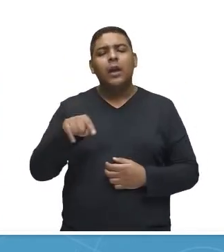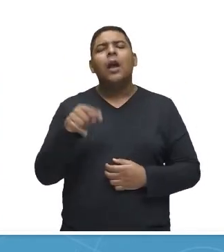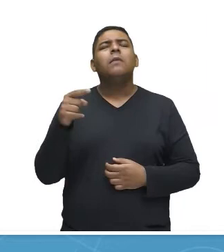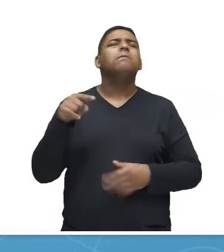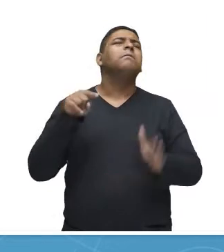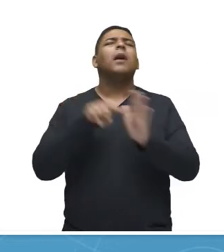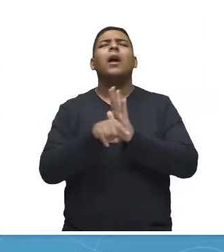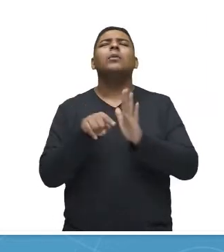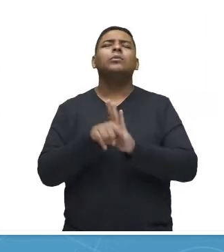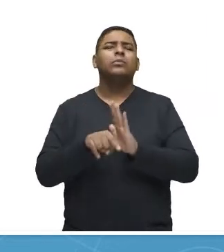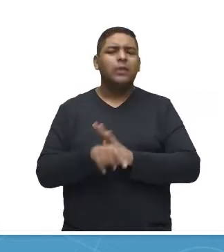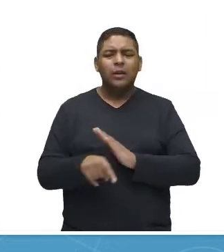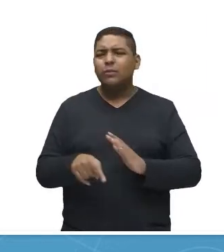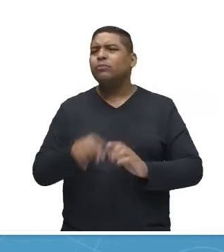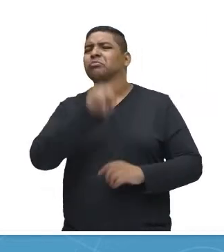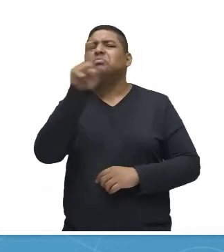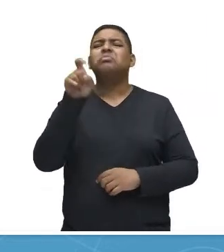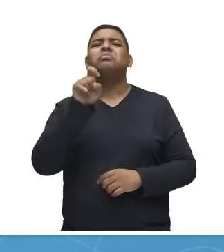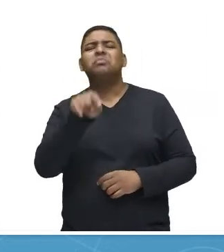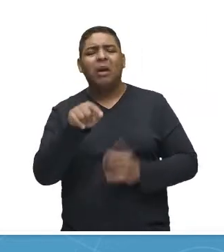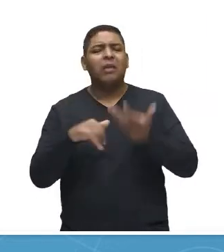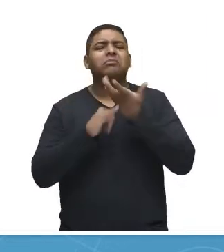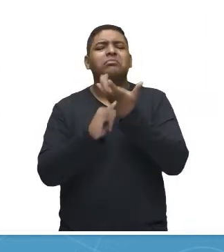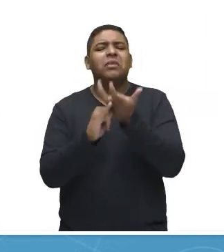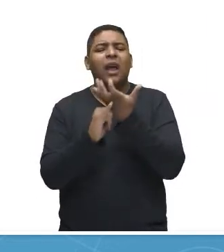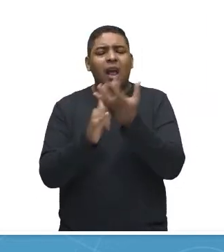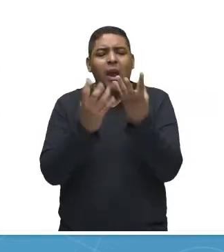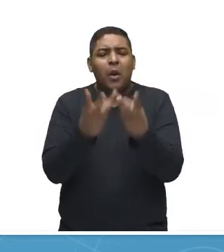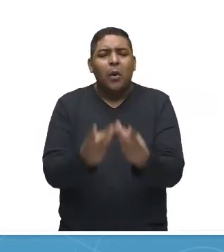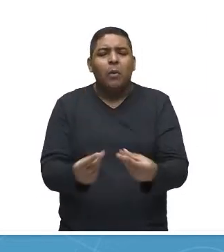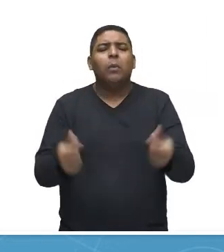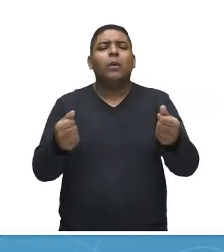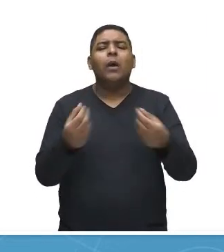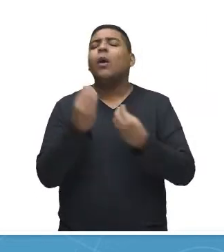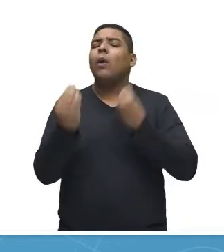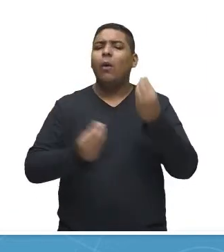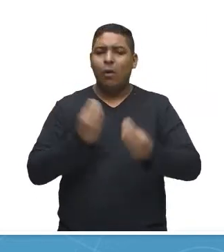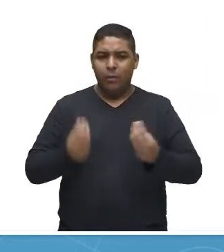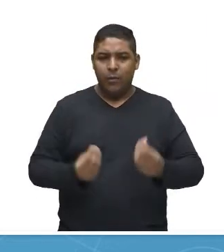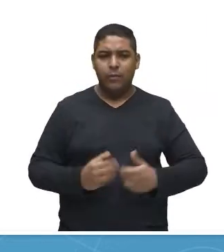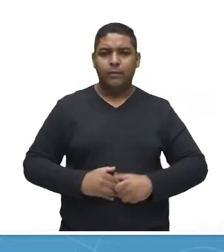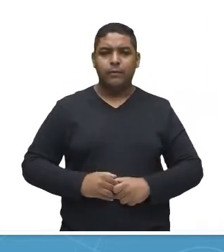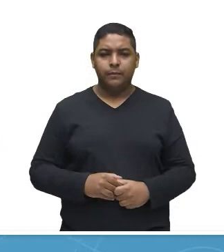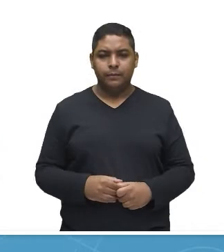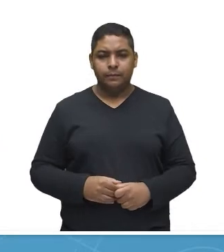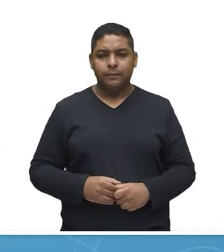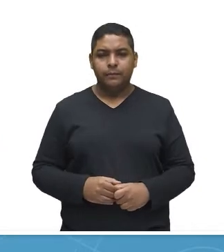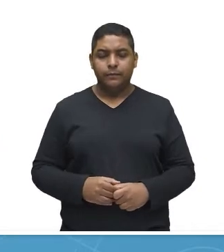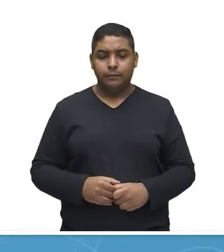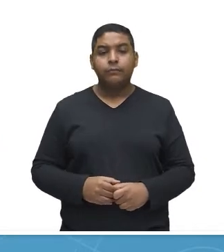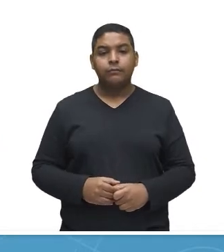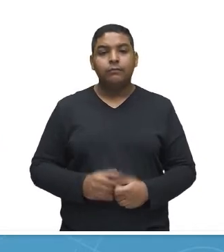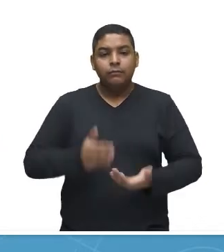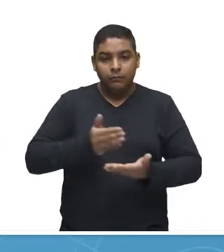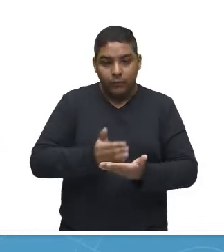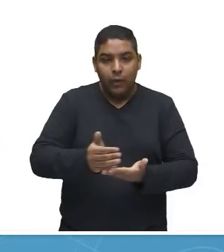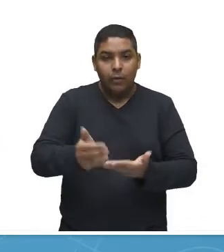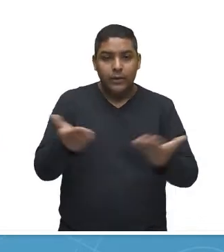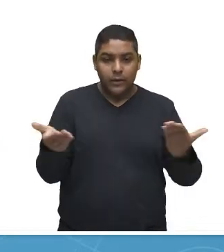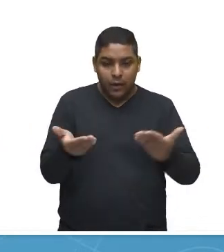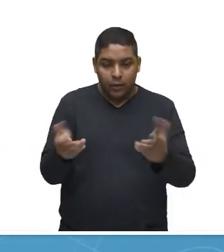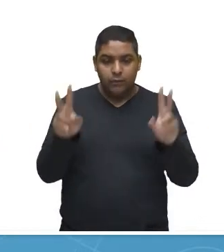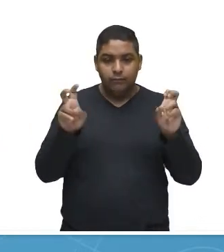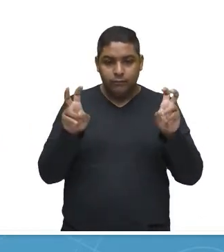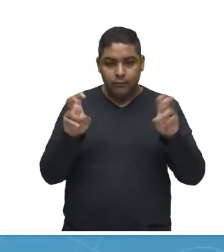se perguntando, mas o que será gasto energético? E para a gente começar a falar um pouquinho mais sobre isso, eu